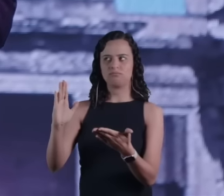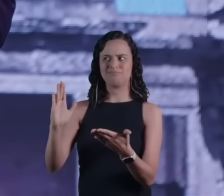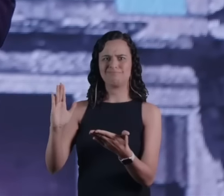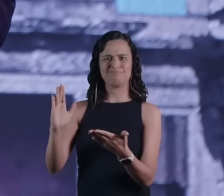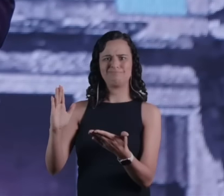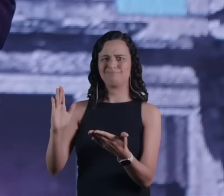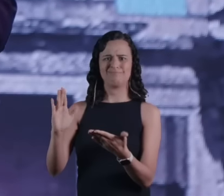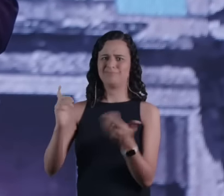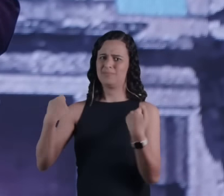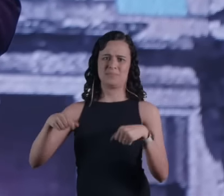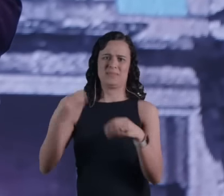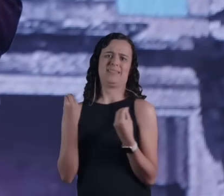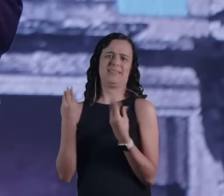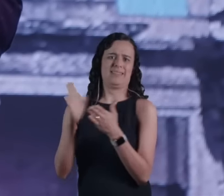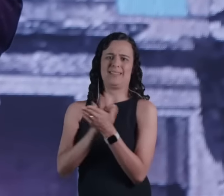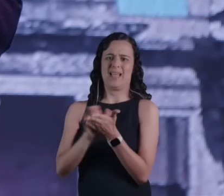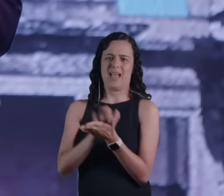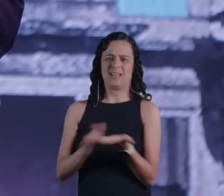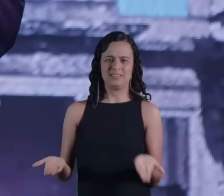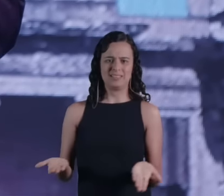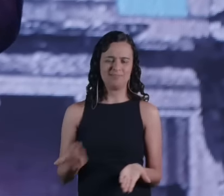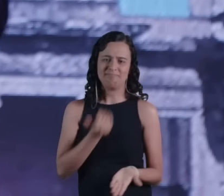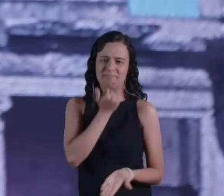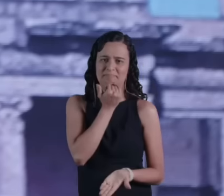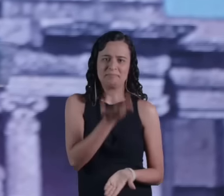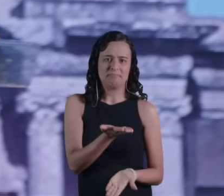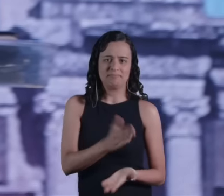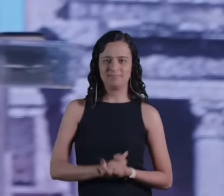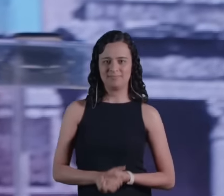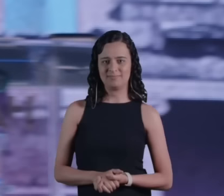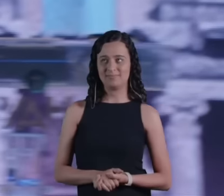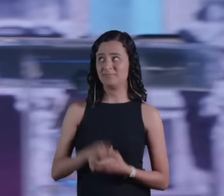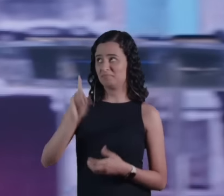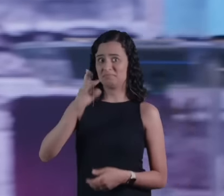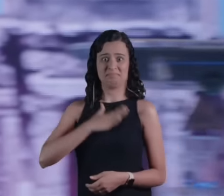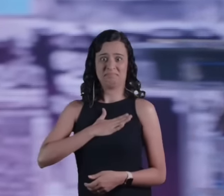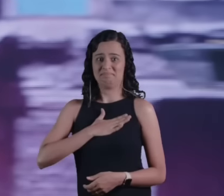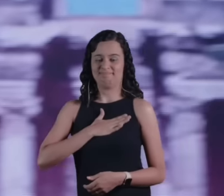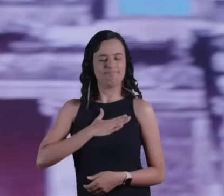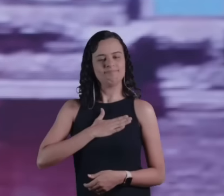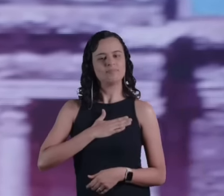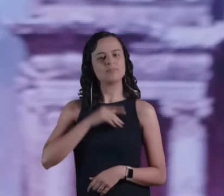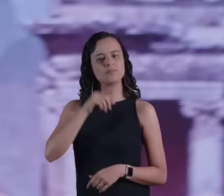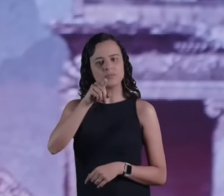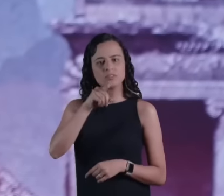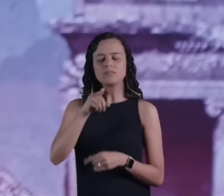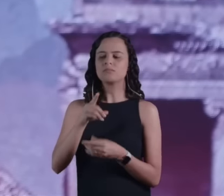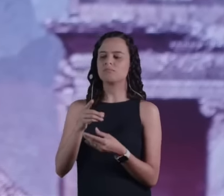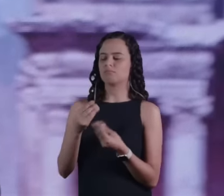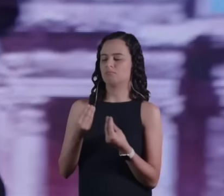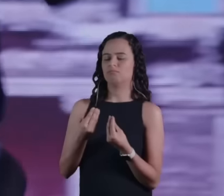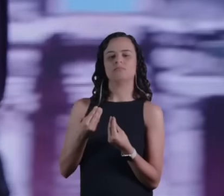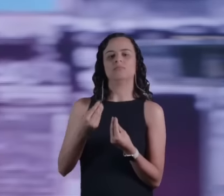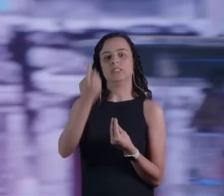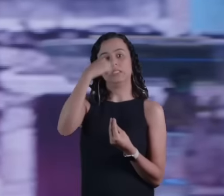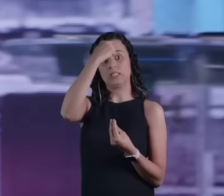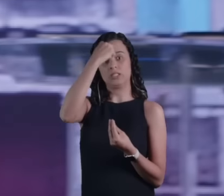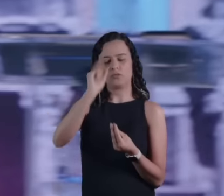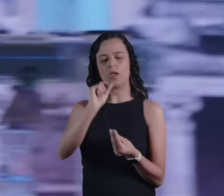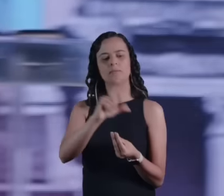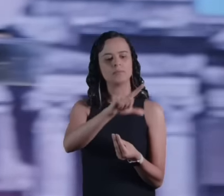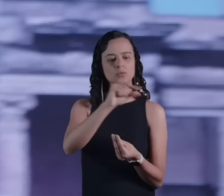Não precisa dar nada, porque não vai agradar a Deus. Você santificar é